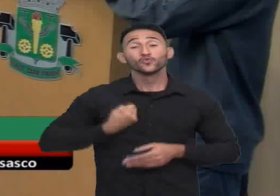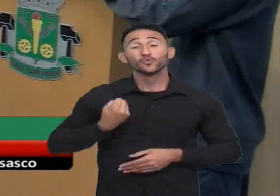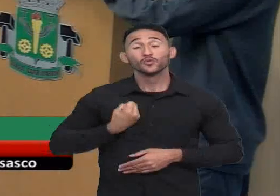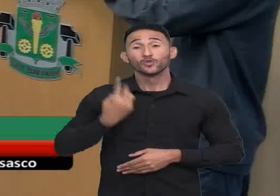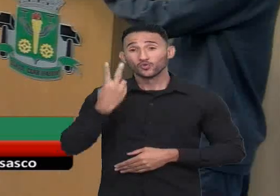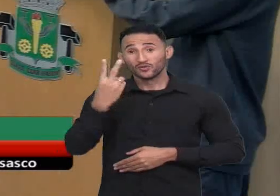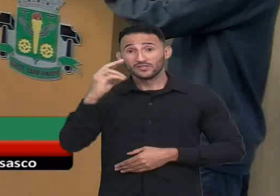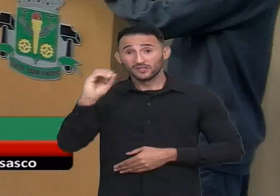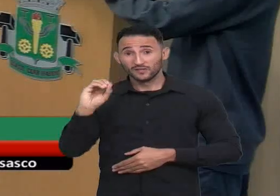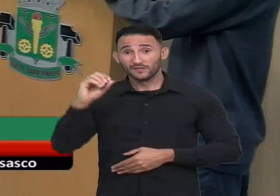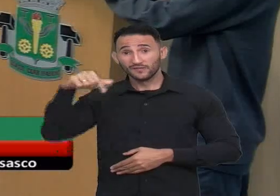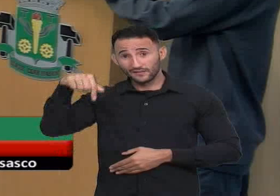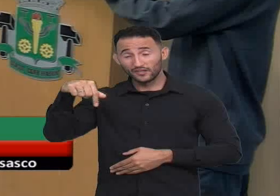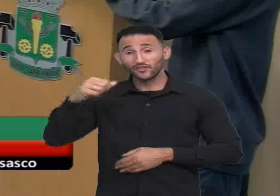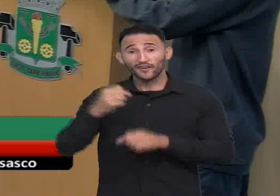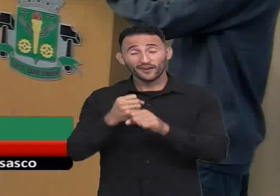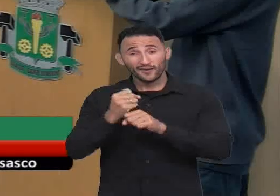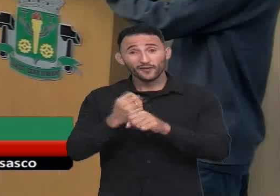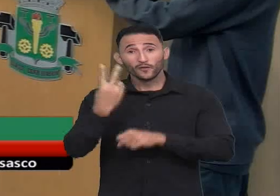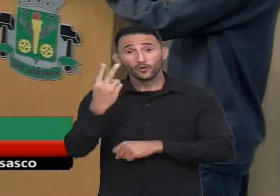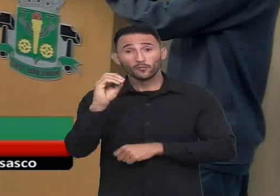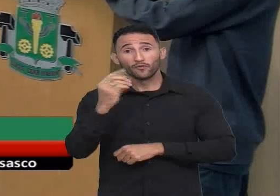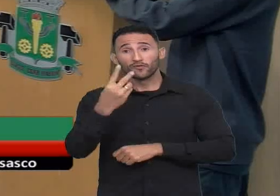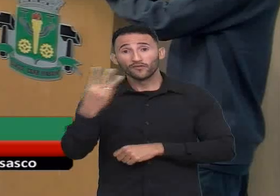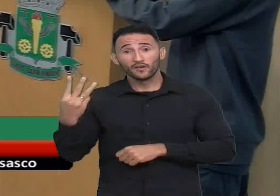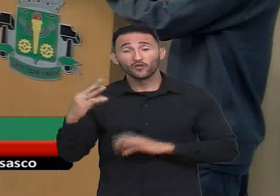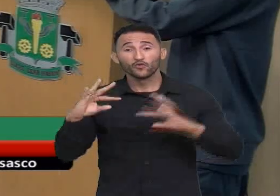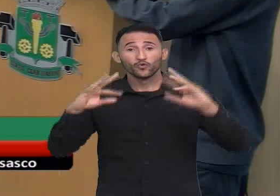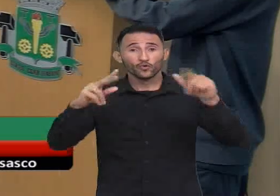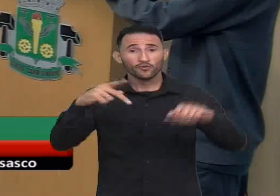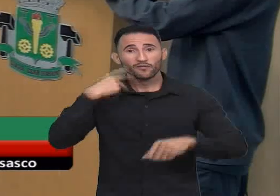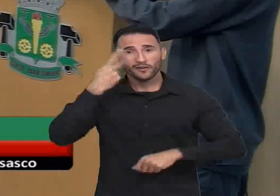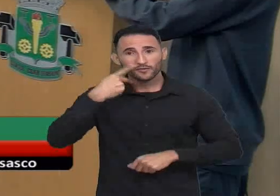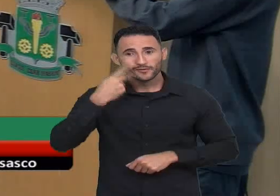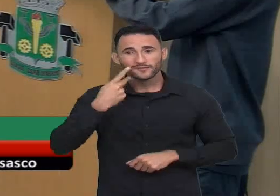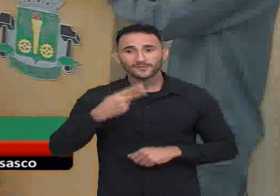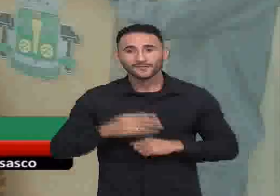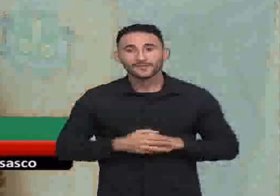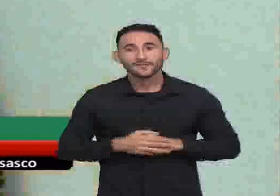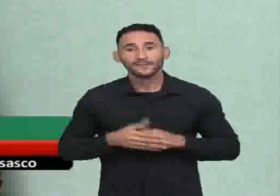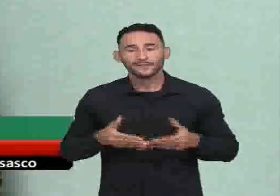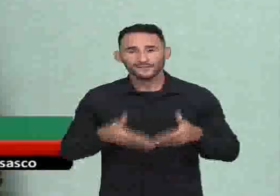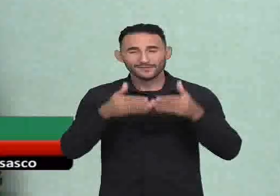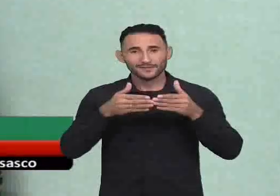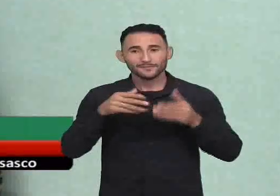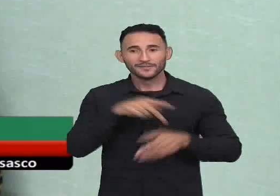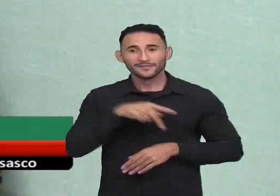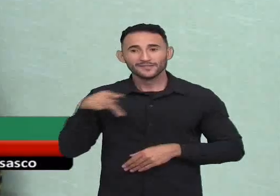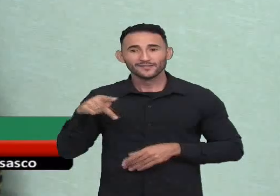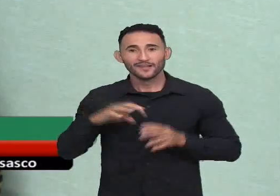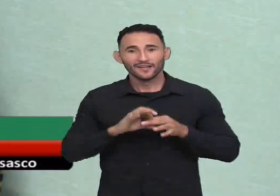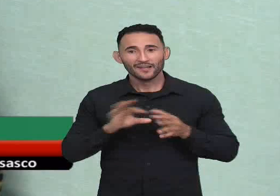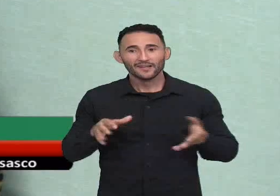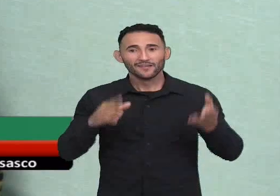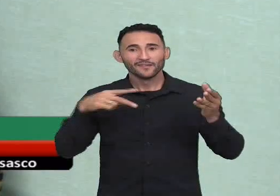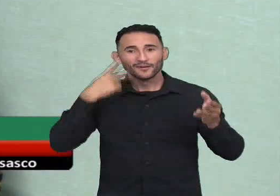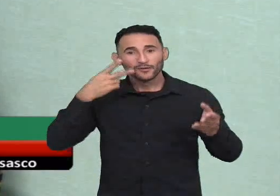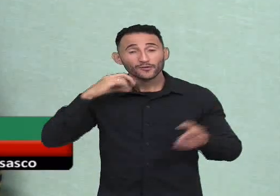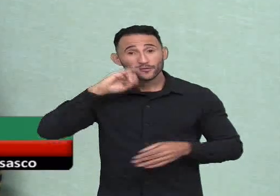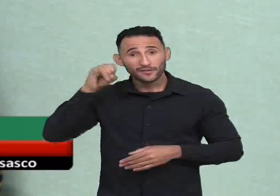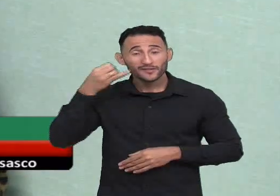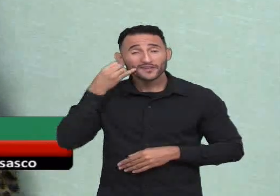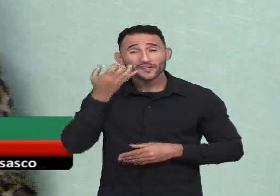207 de 2023 de todos os nobres vereadores. Questão de ordem, presidente. Questão de ordem, nobre vereadora Juliana.